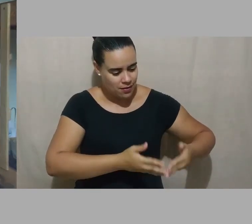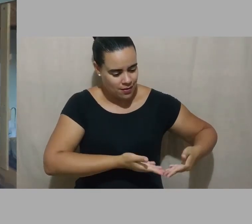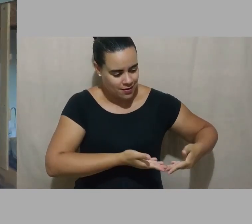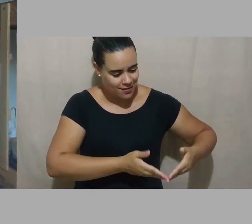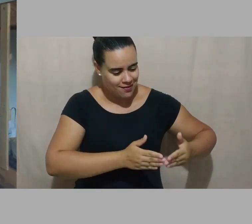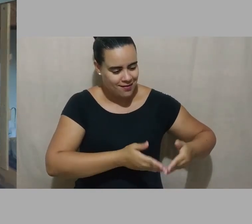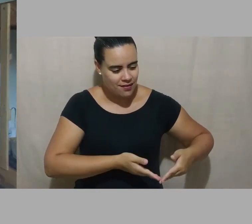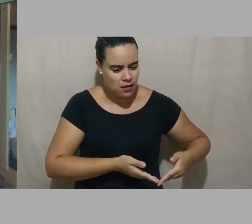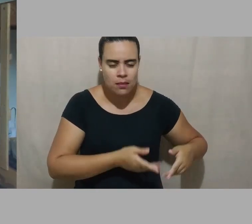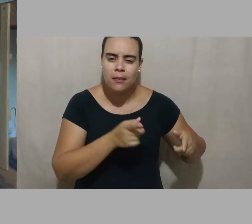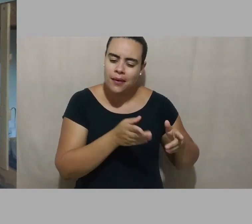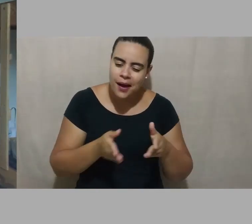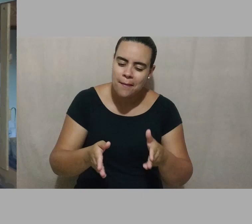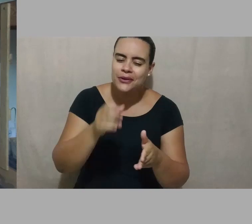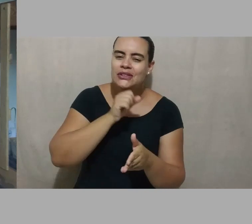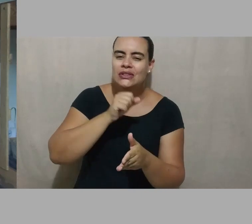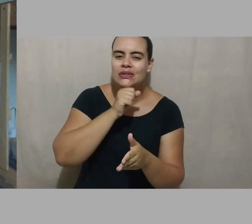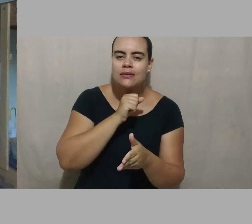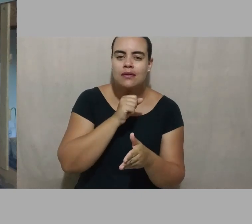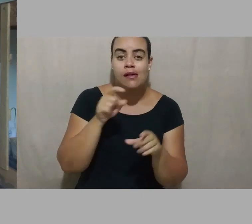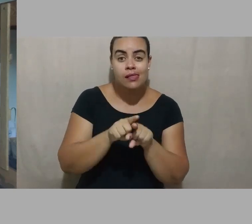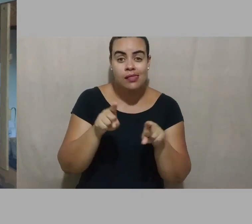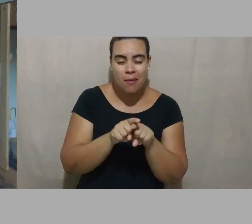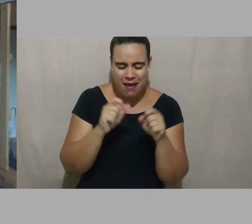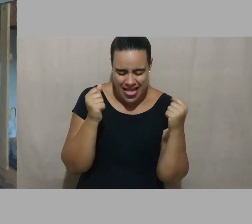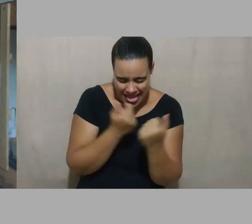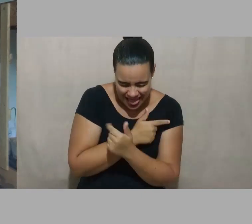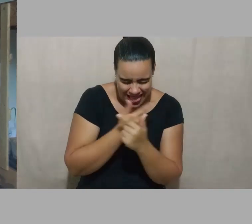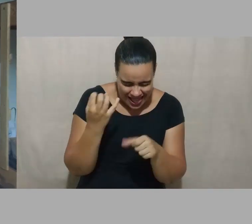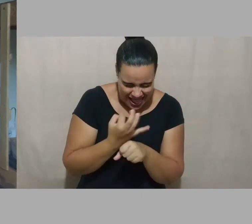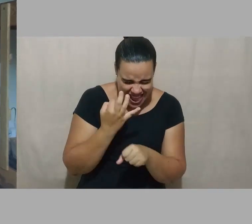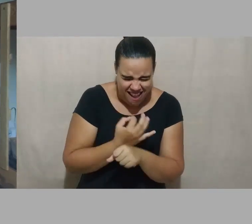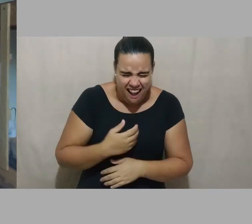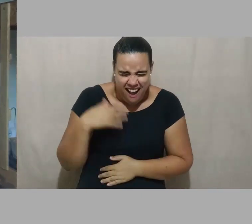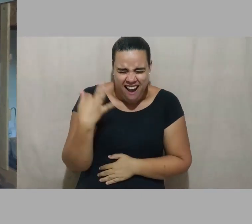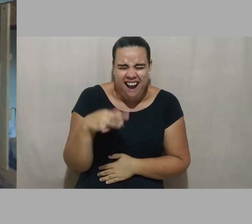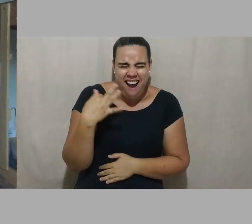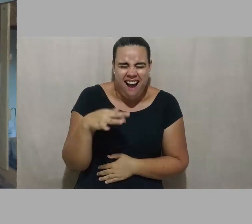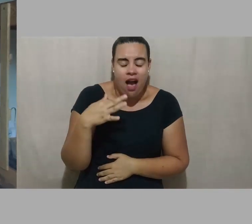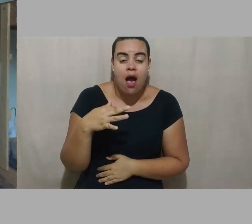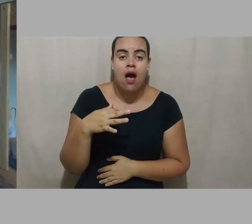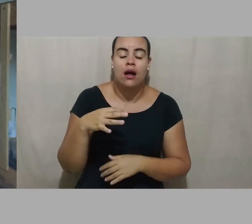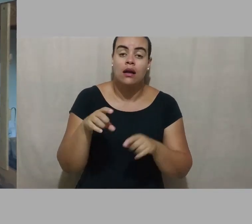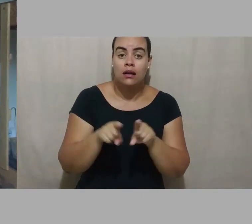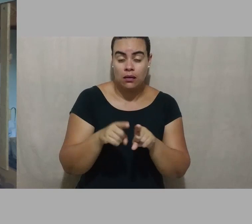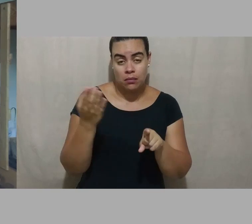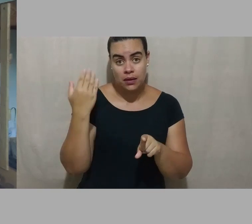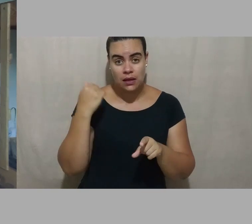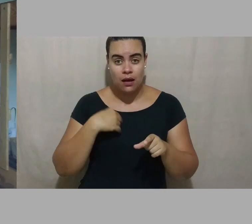dos caminhos antigos, das risadas que faziam o estômago doer e dos papéis que por mim já foram